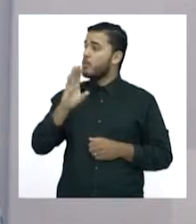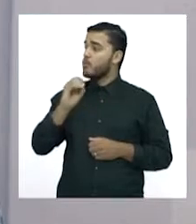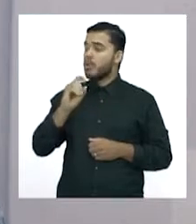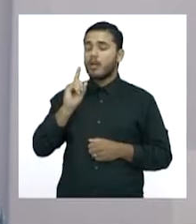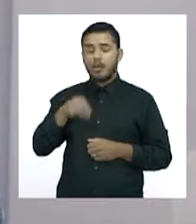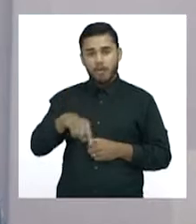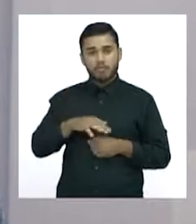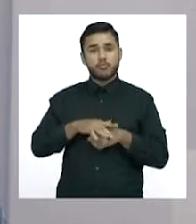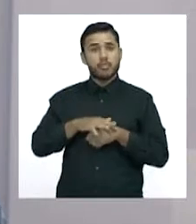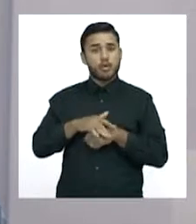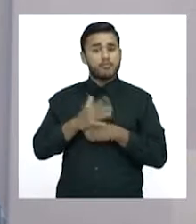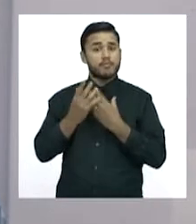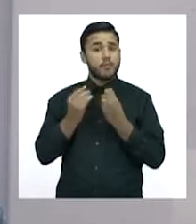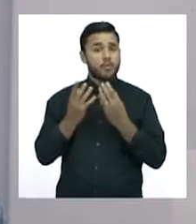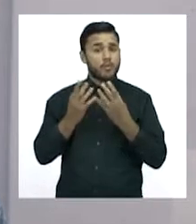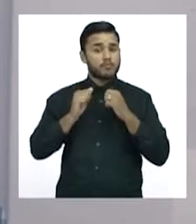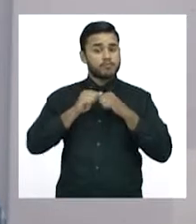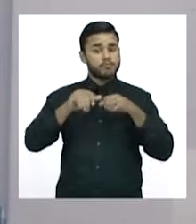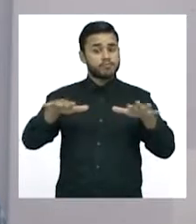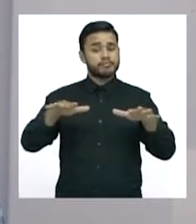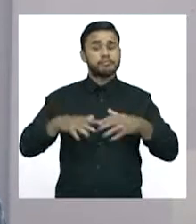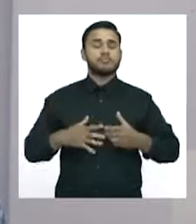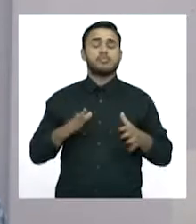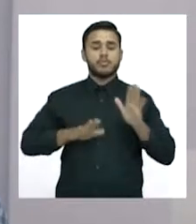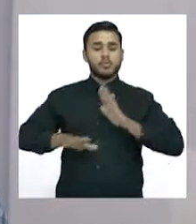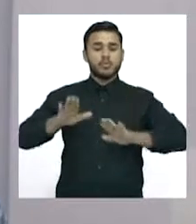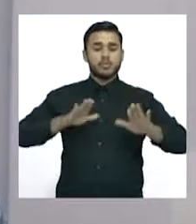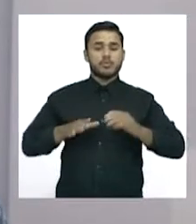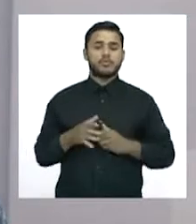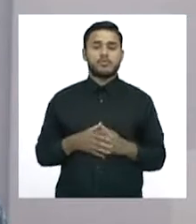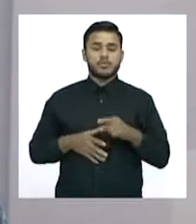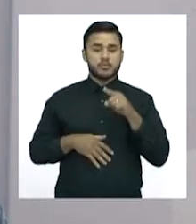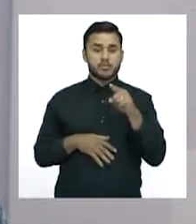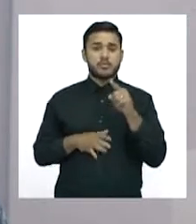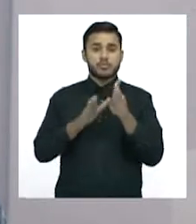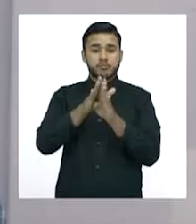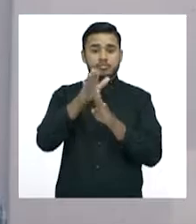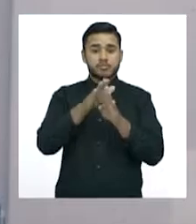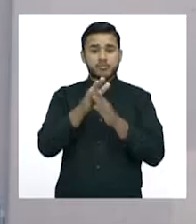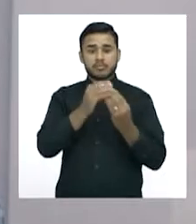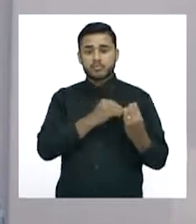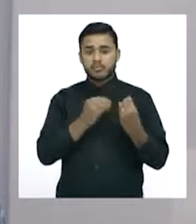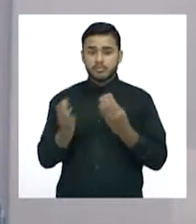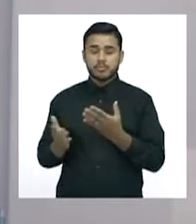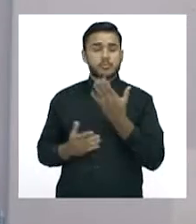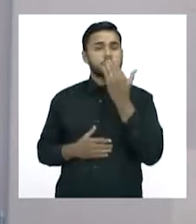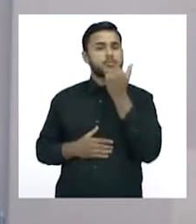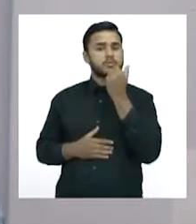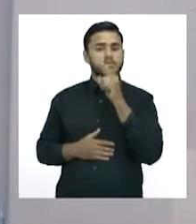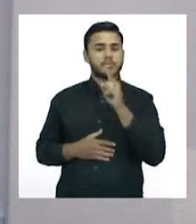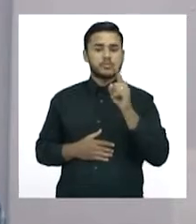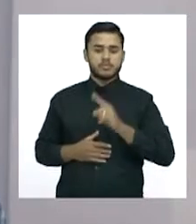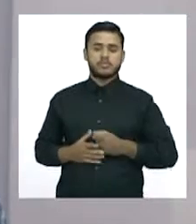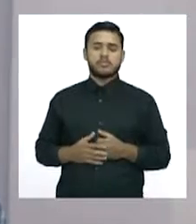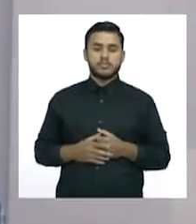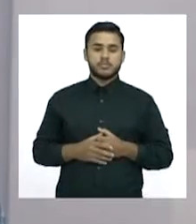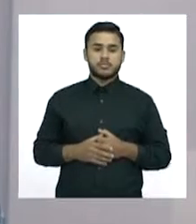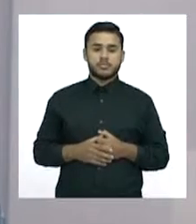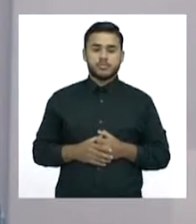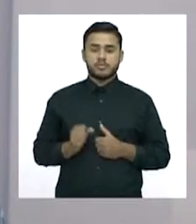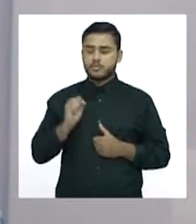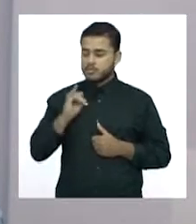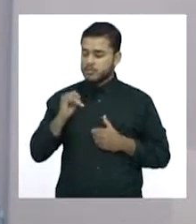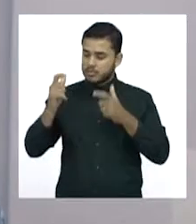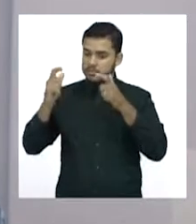o cuidado. As orientações que a gente faz a princípio são essas: não alimentar. Se você estiver num local, por exemplo, que tem uma fonte,